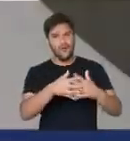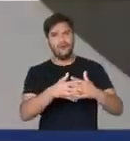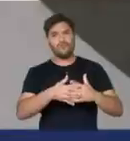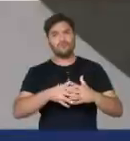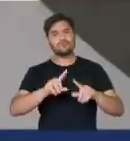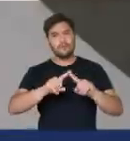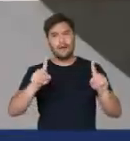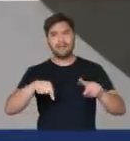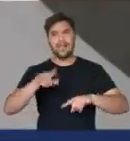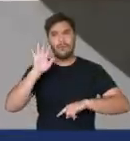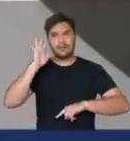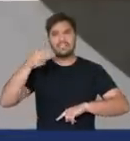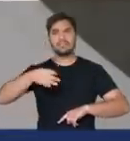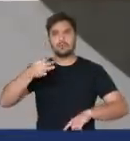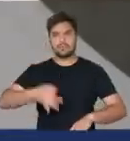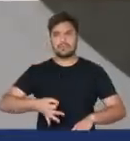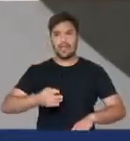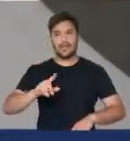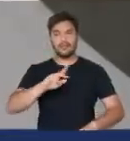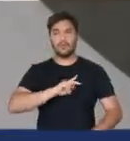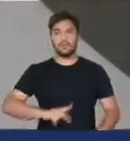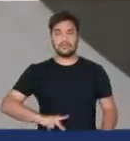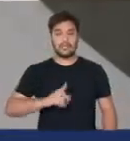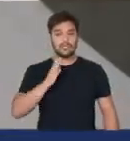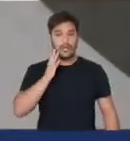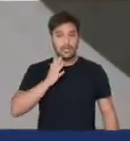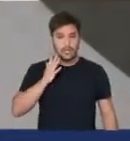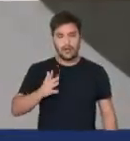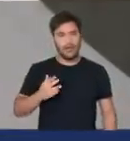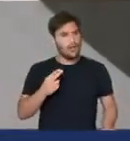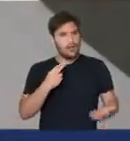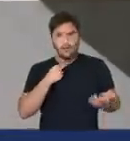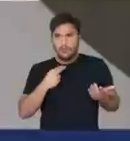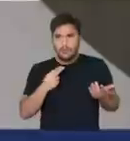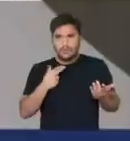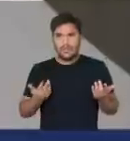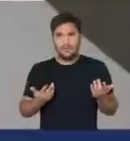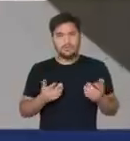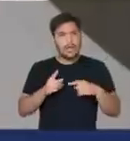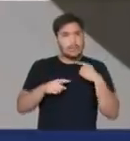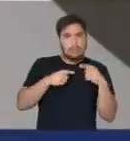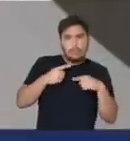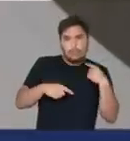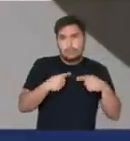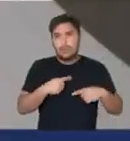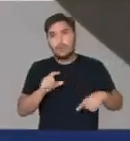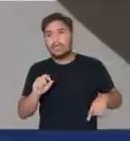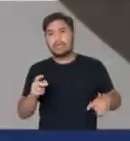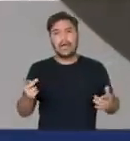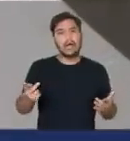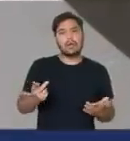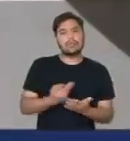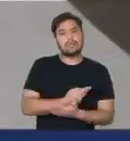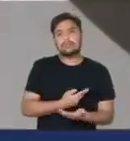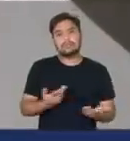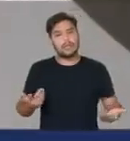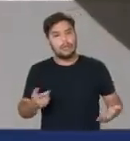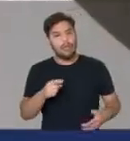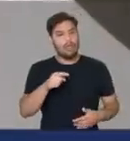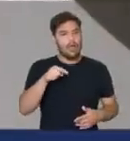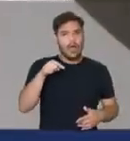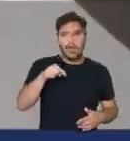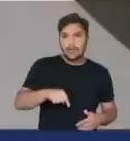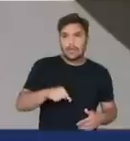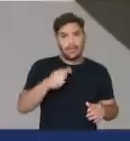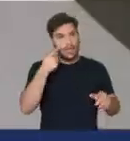é uma atitude acertada por parte do presidente Lira, que nós não podemos ficar aí com dúvidas em relação ao que está acontecendo, né? Tanto aqui